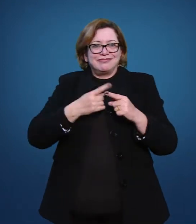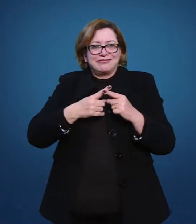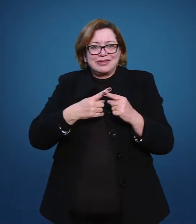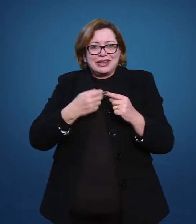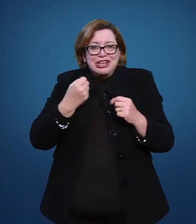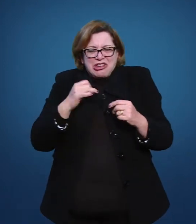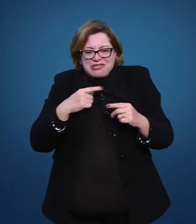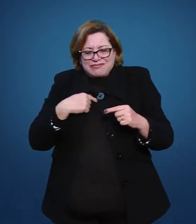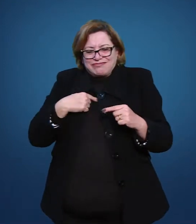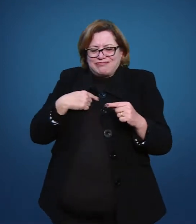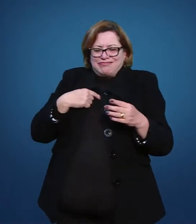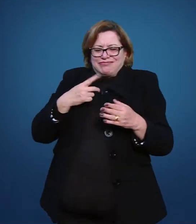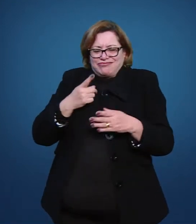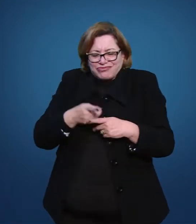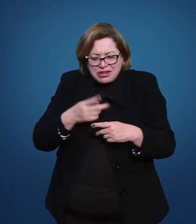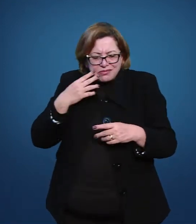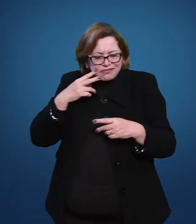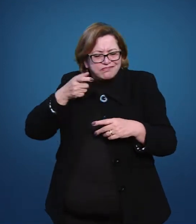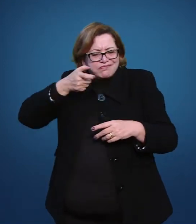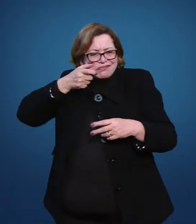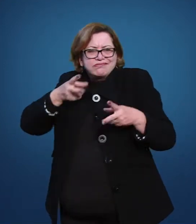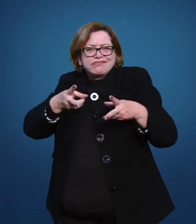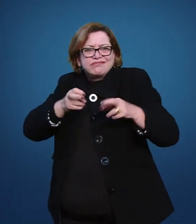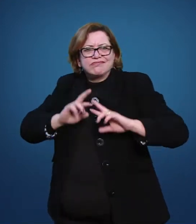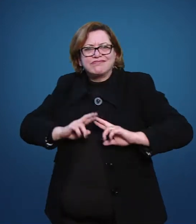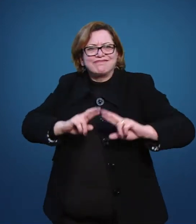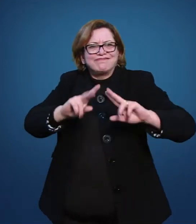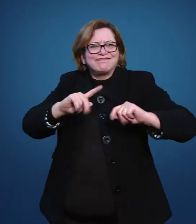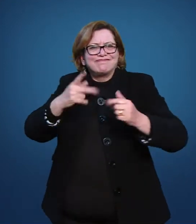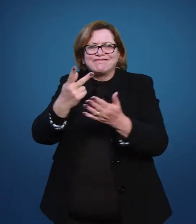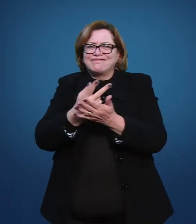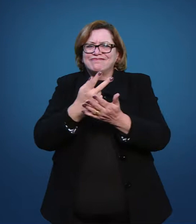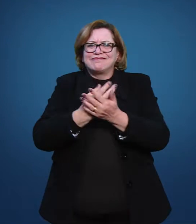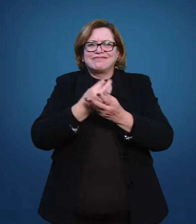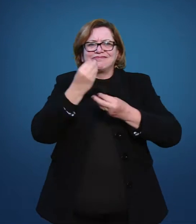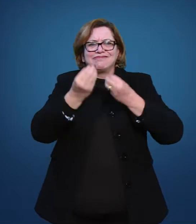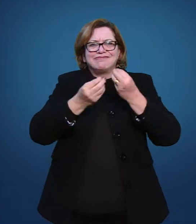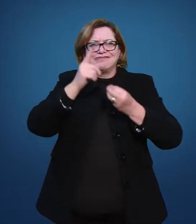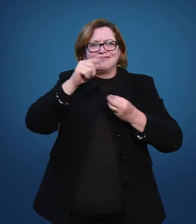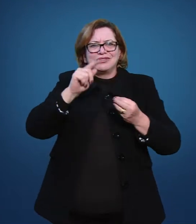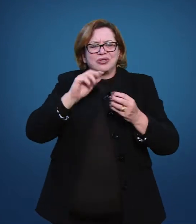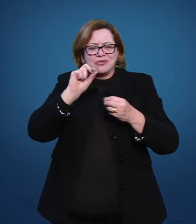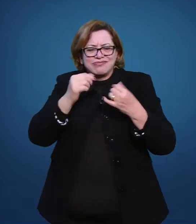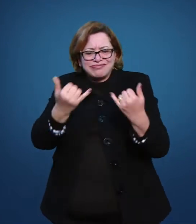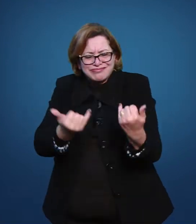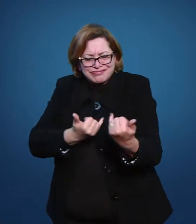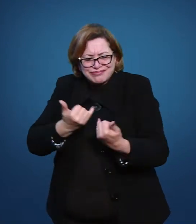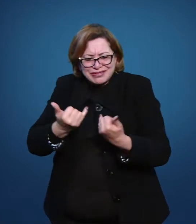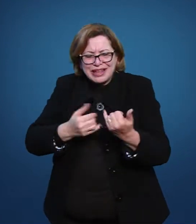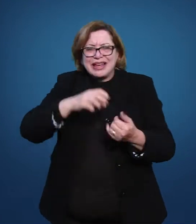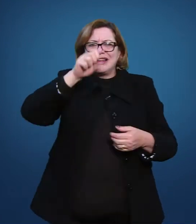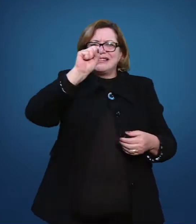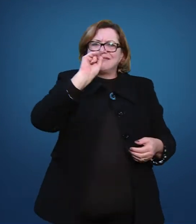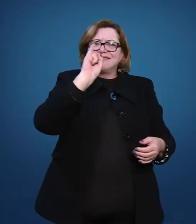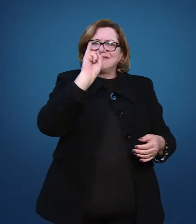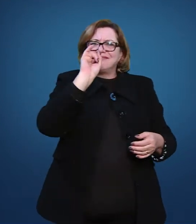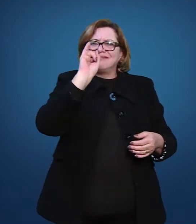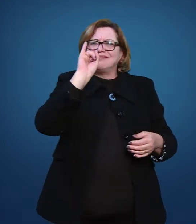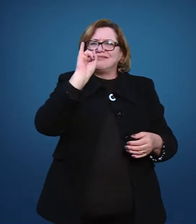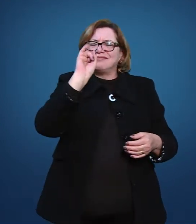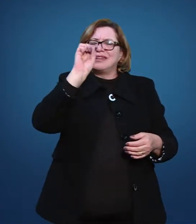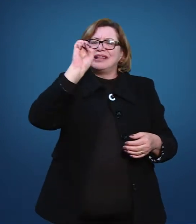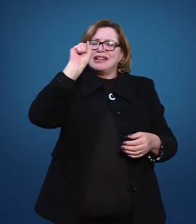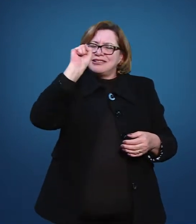iremos interpretar de uma maneira completamente equivocada que tipo de discurso, que tipo de emissão simbólica aquele objeto está